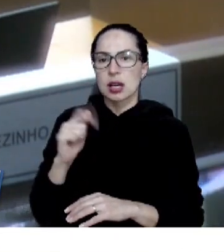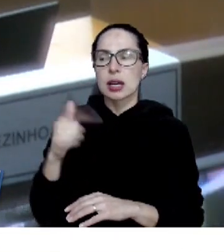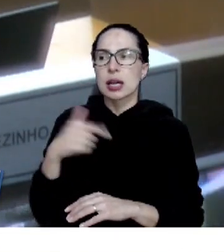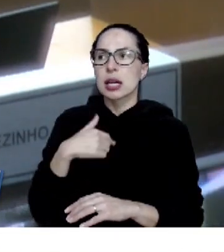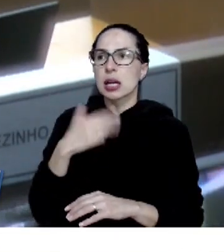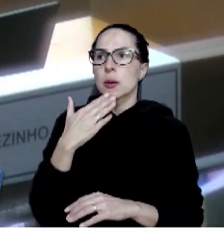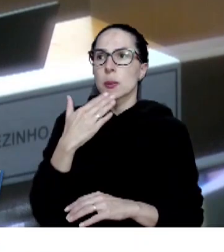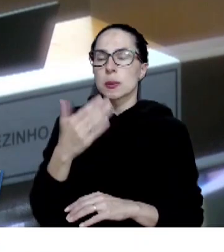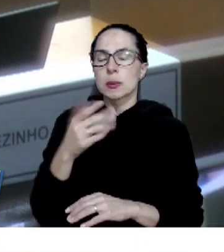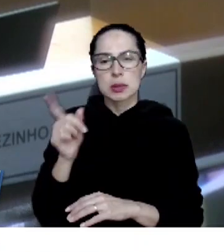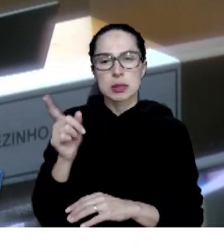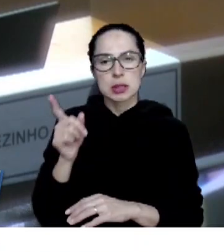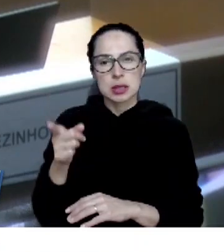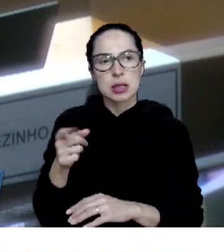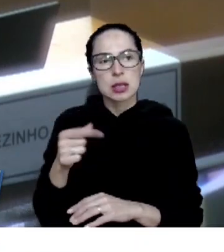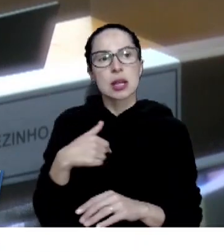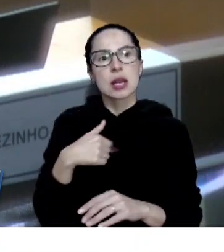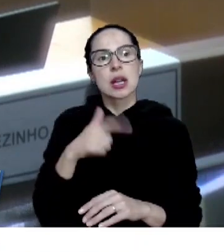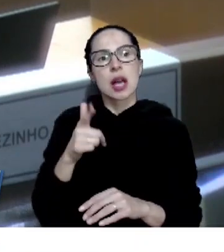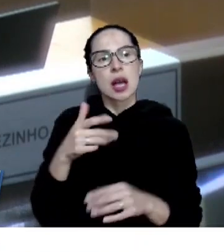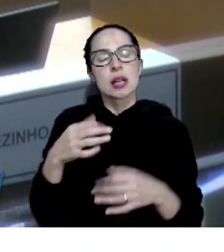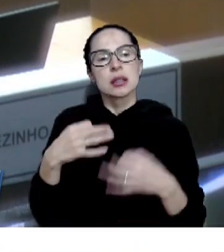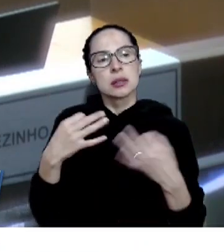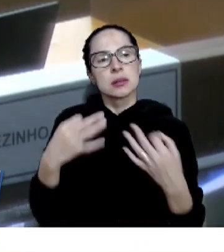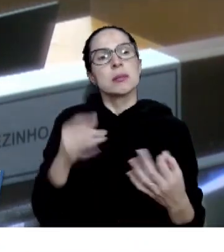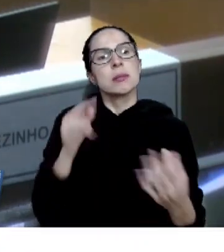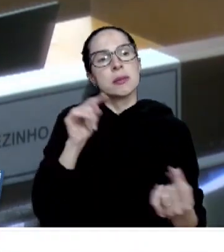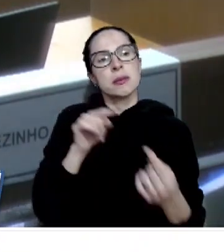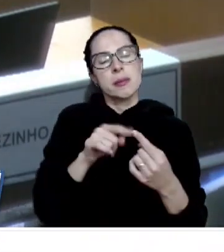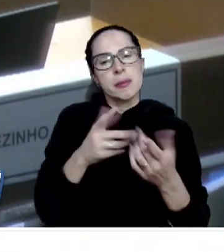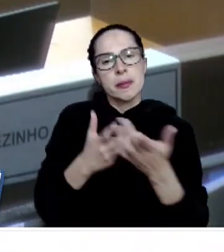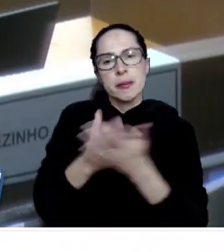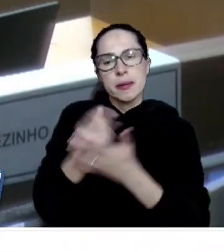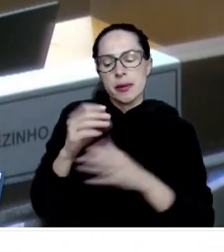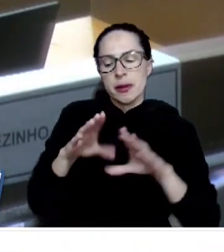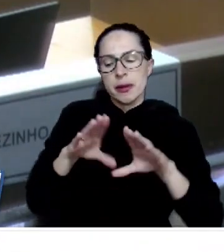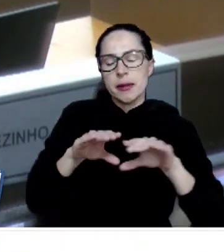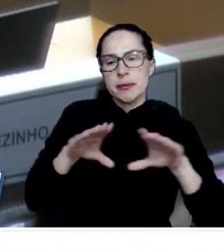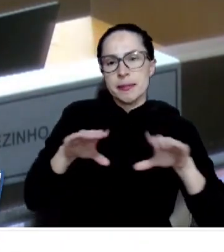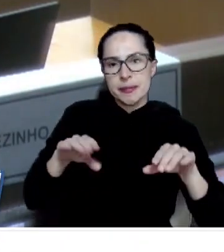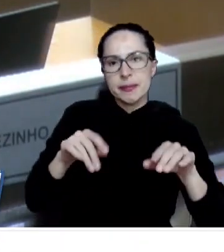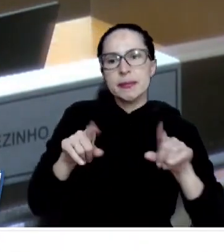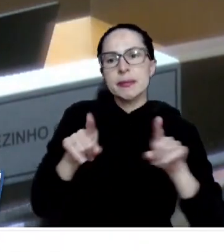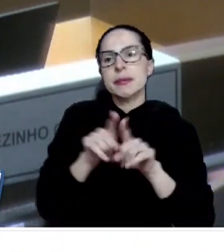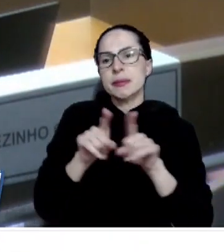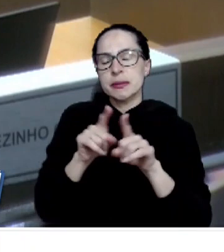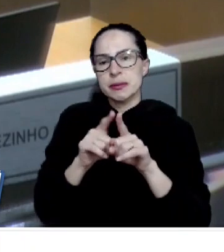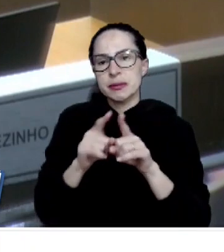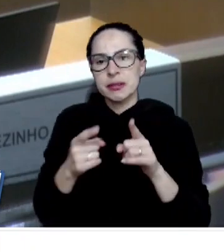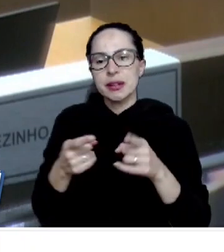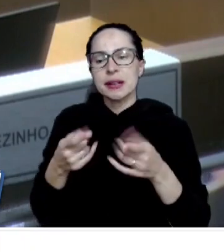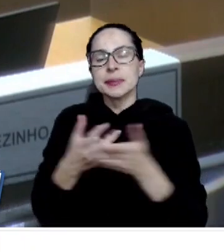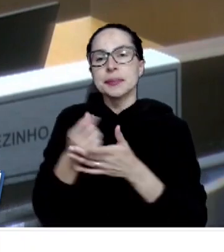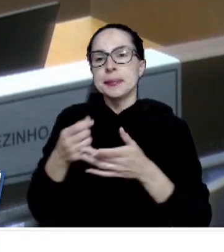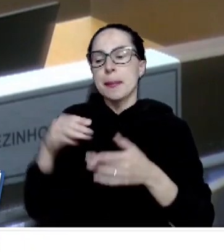para ele, que é justamente para isso, para comprar as almofadas, né? Comprar maca